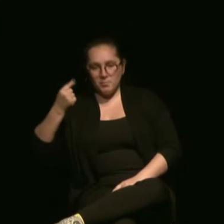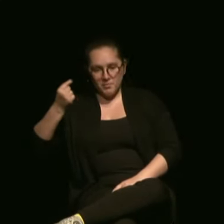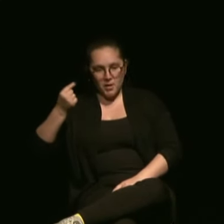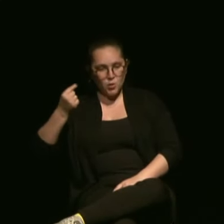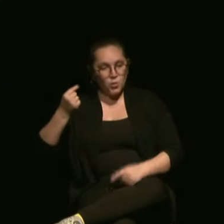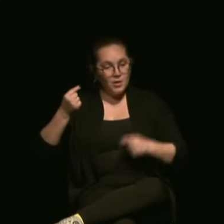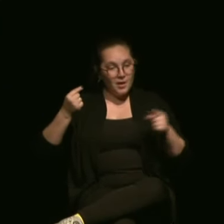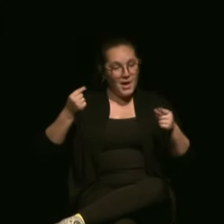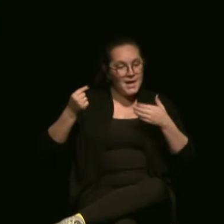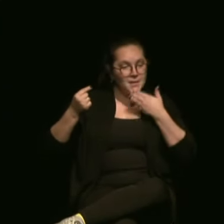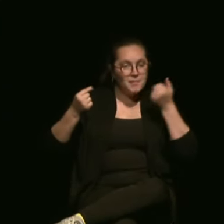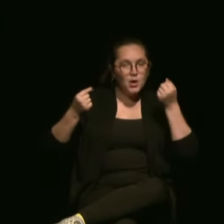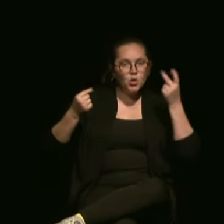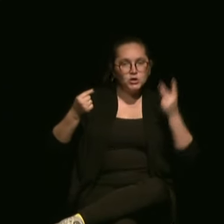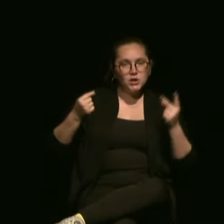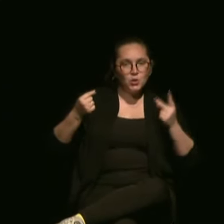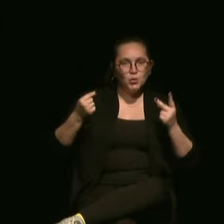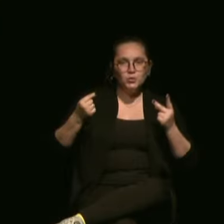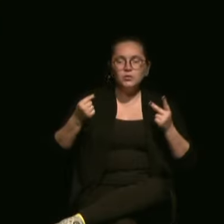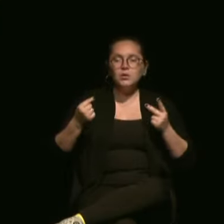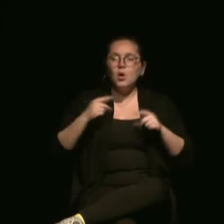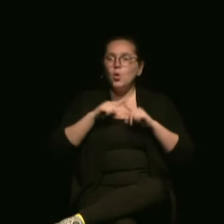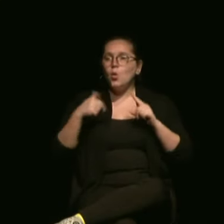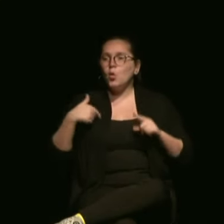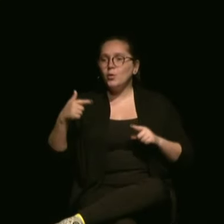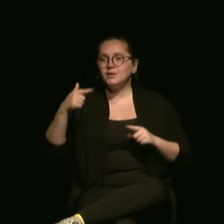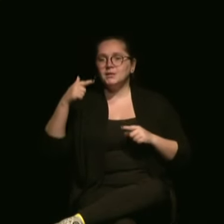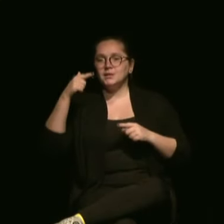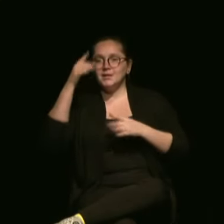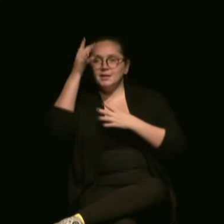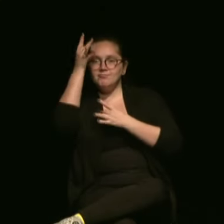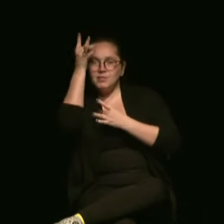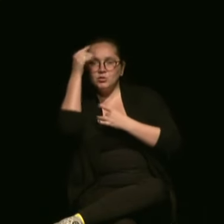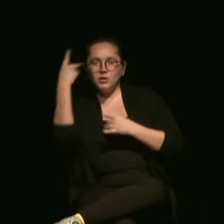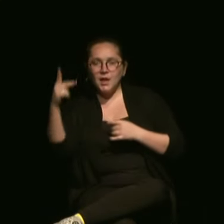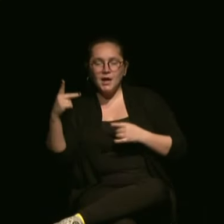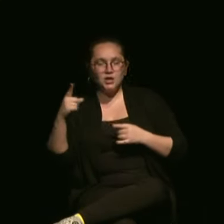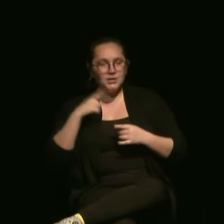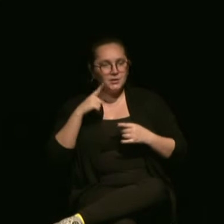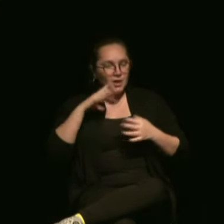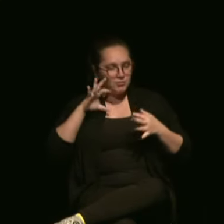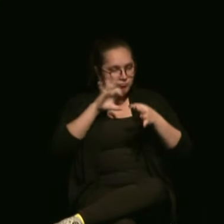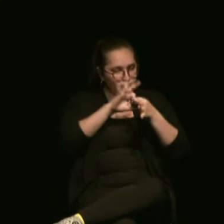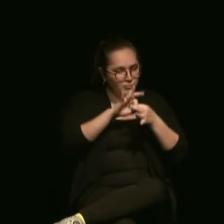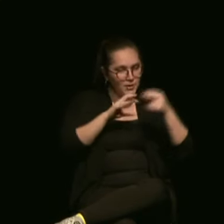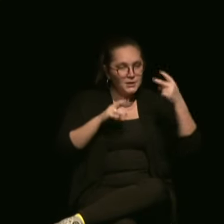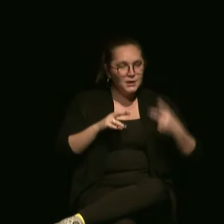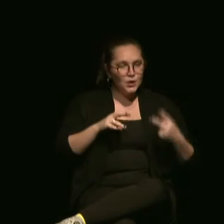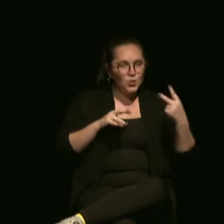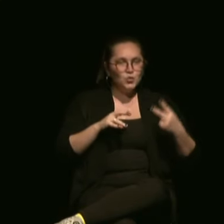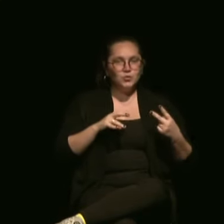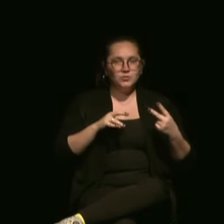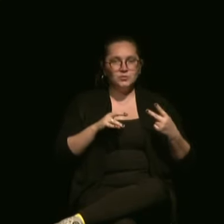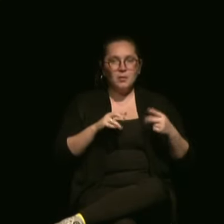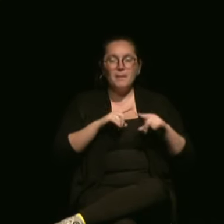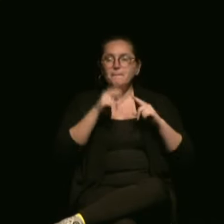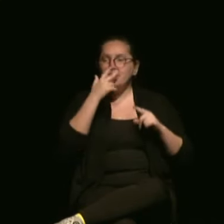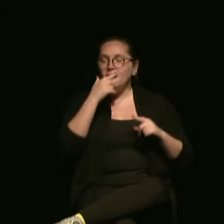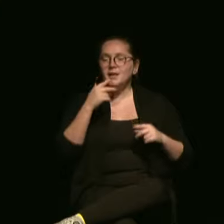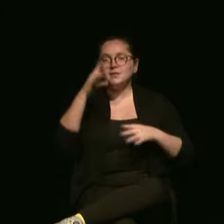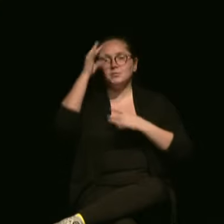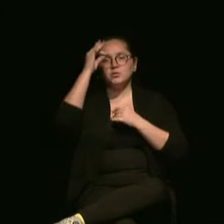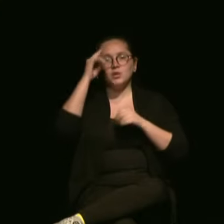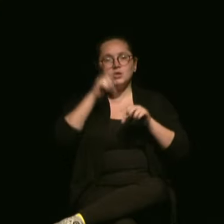segundo, se esse personagem leva naturalmente ao segundo. Os personagens deixam de ter autonomia, eles estão servindo